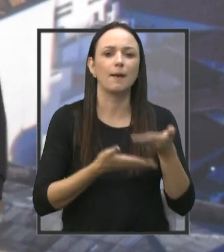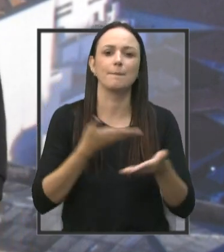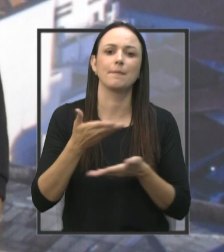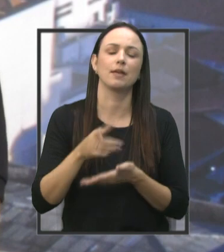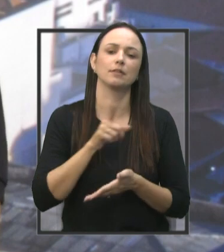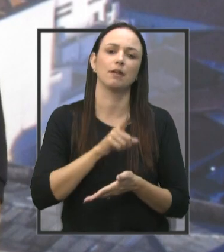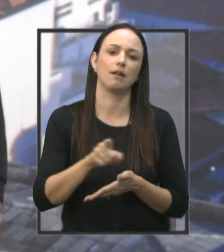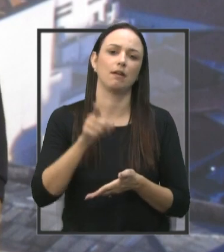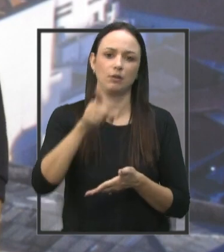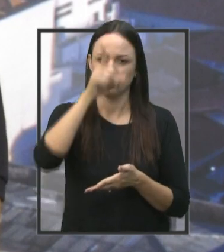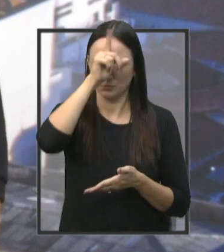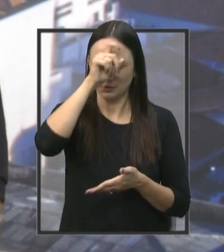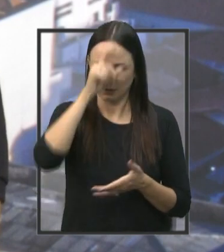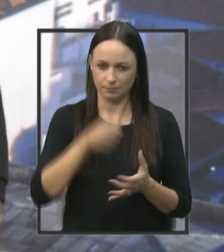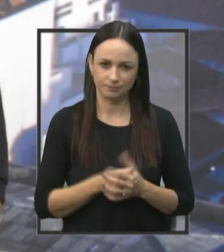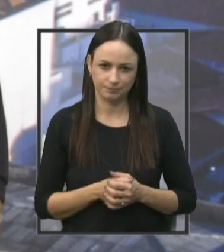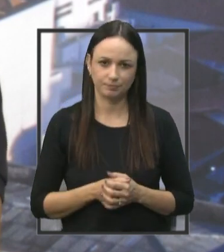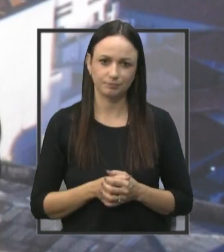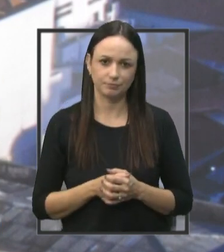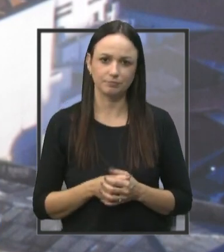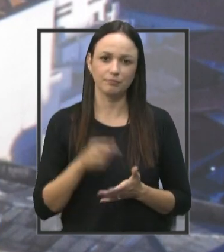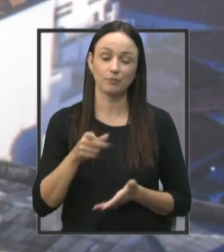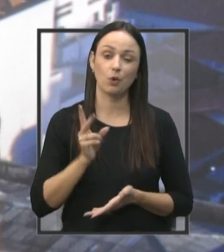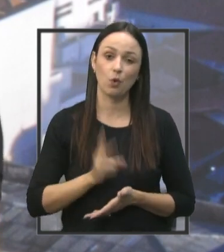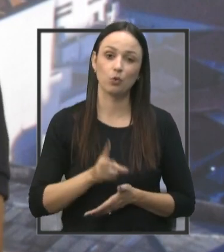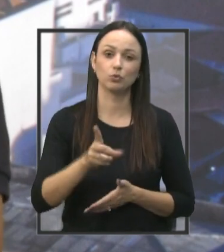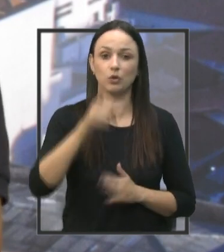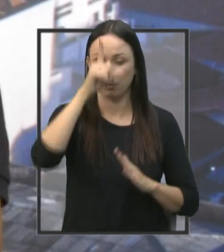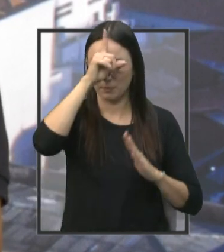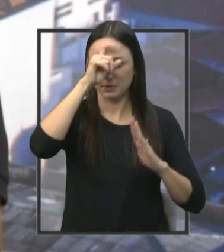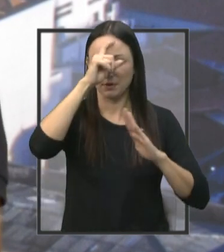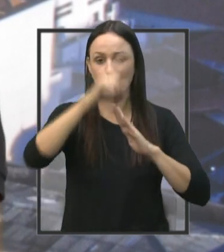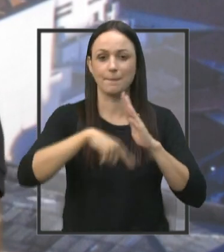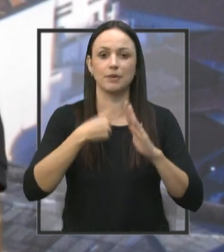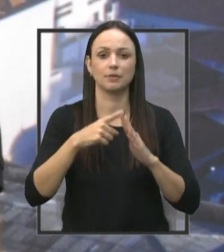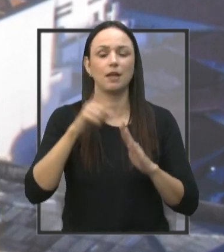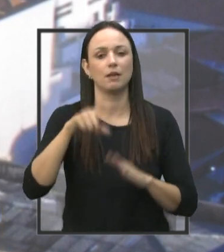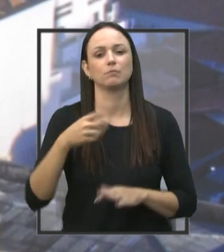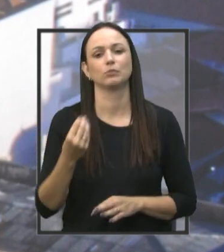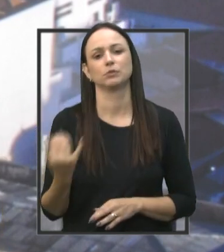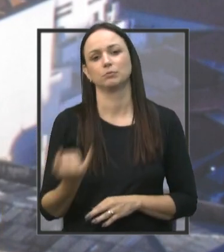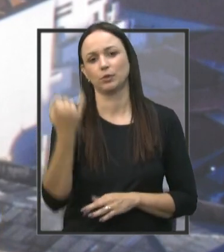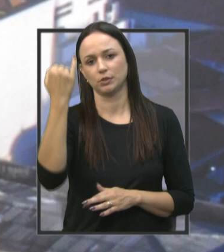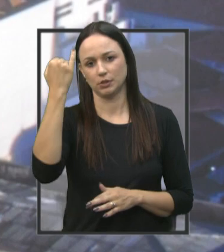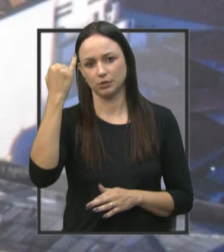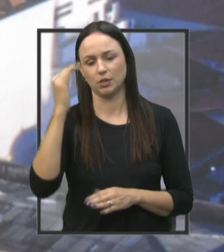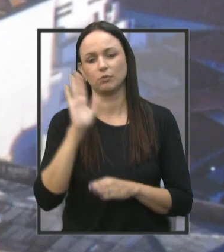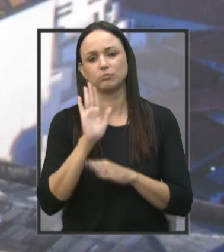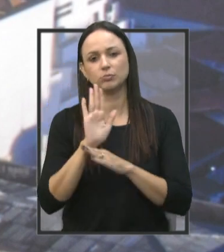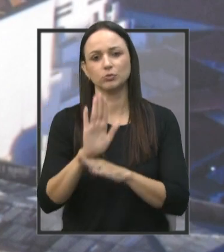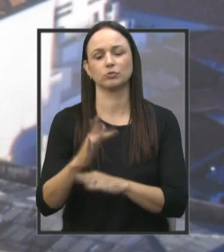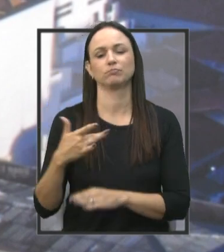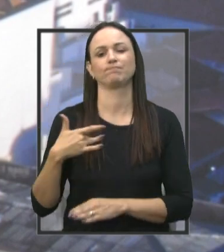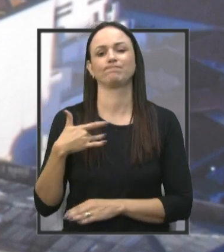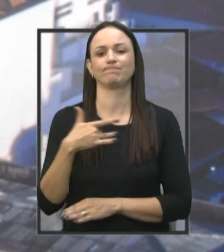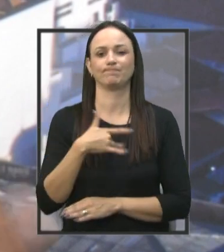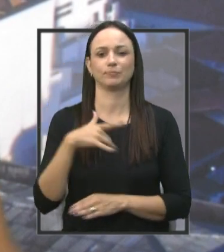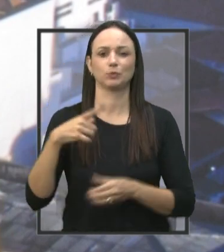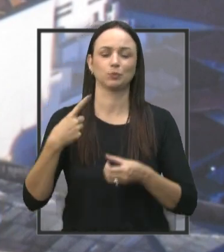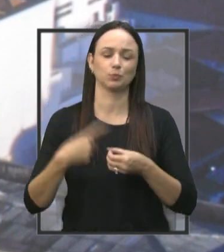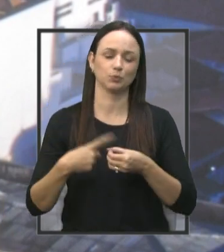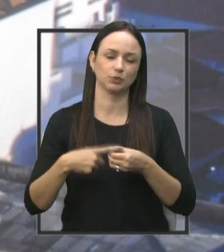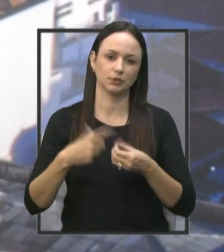ali de qualquer maneira. E a continuidade do Teresa Perlatti é fundamental para o bem-estar